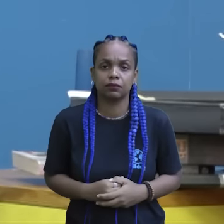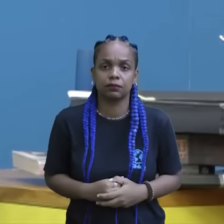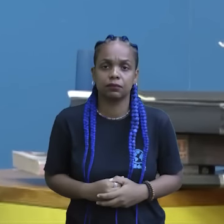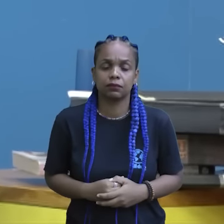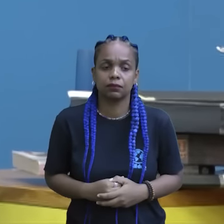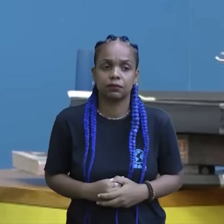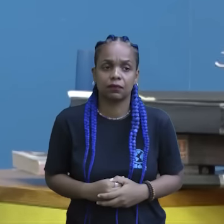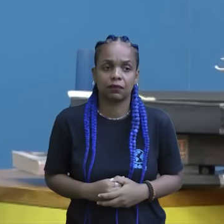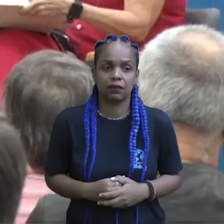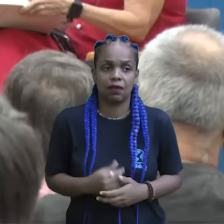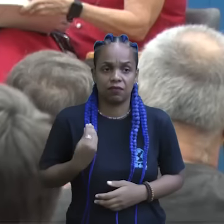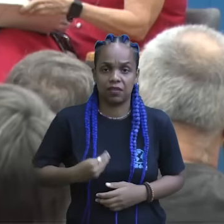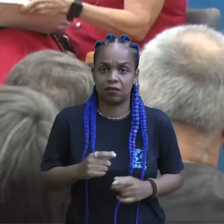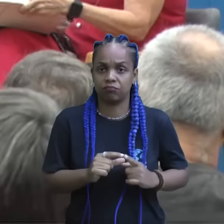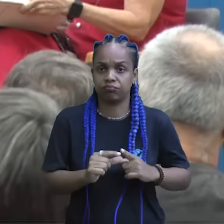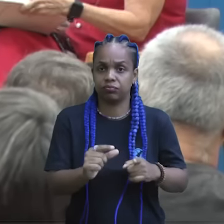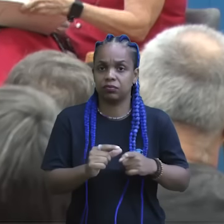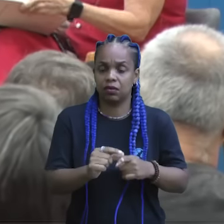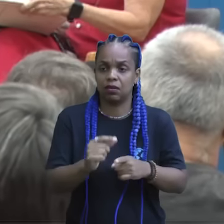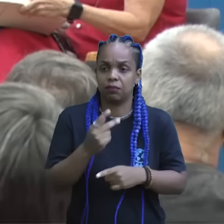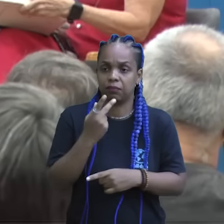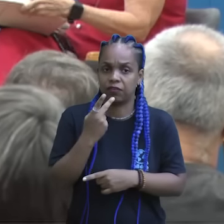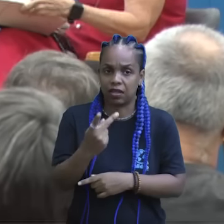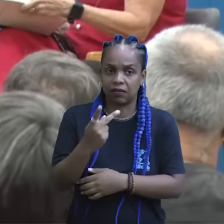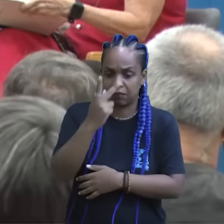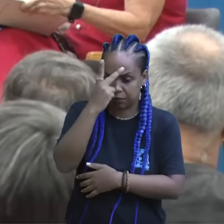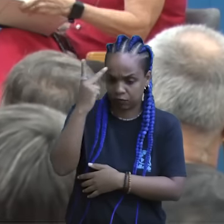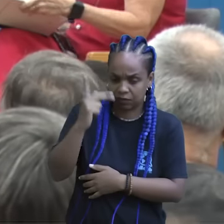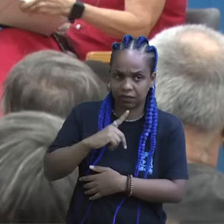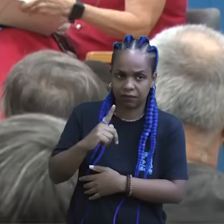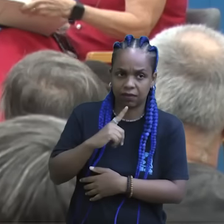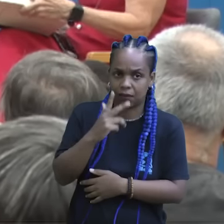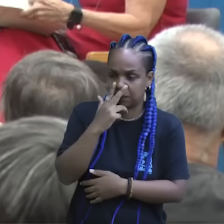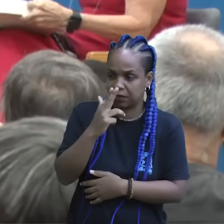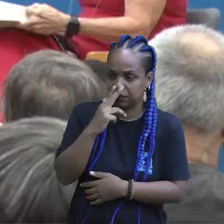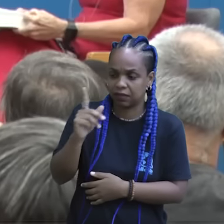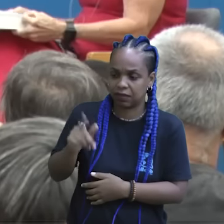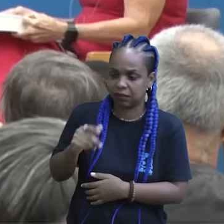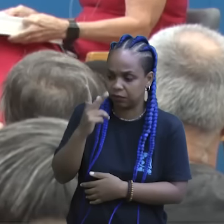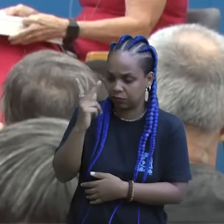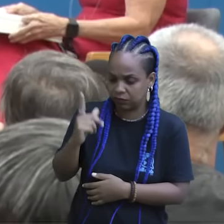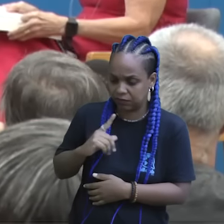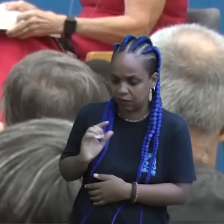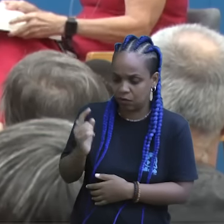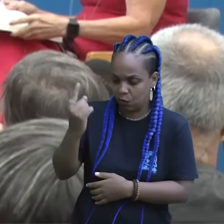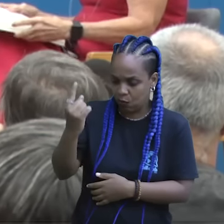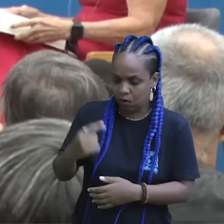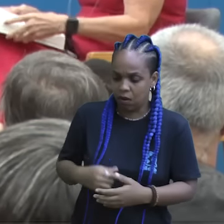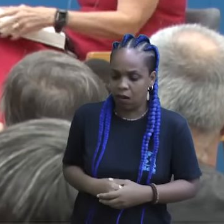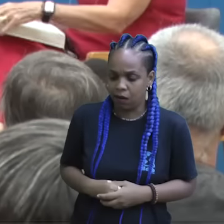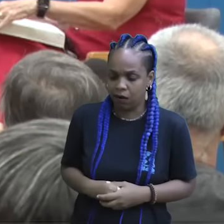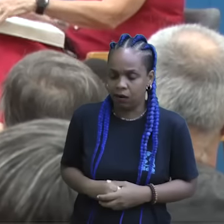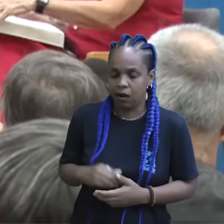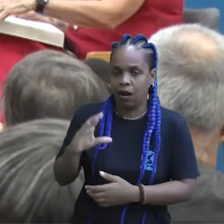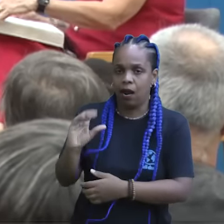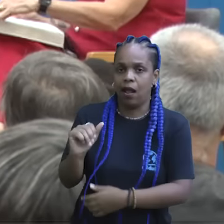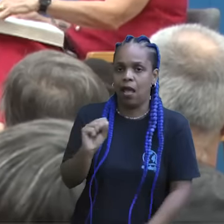obra de Lima é o Cassie Jones, que é a pessoa que, enfim, estupra Clara dos